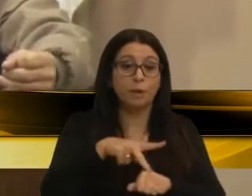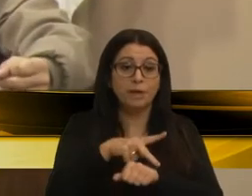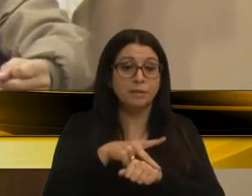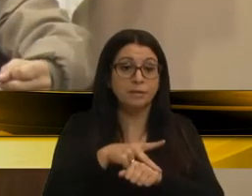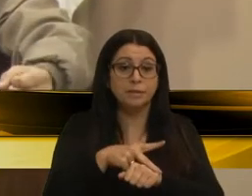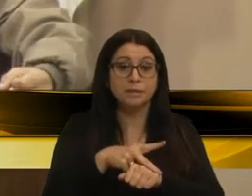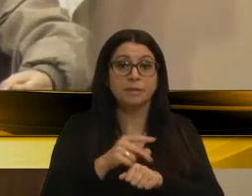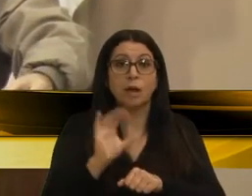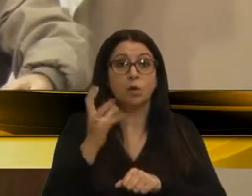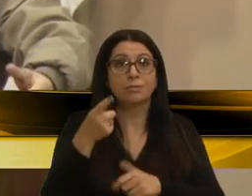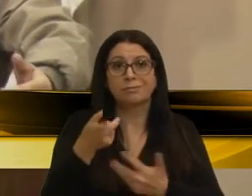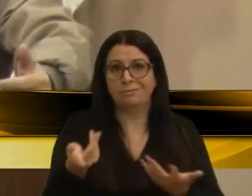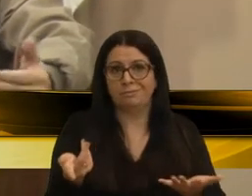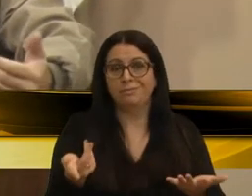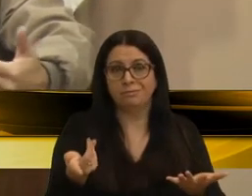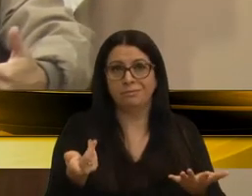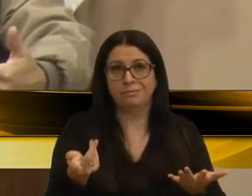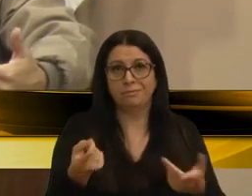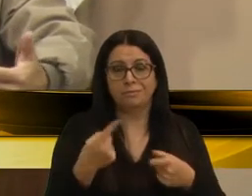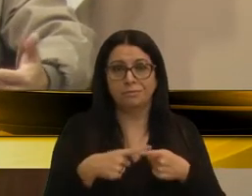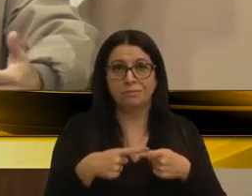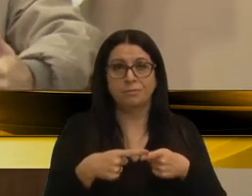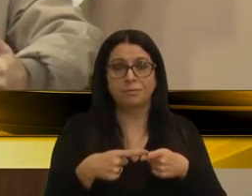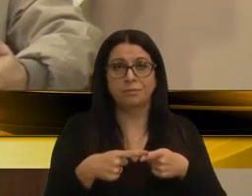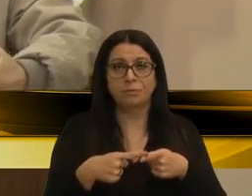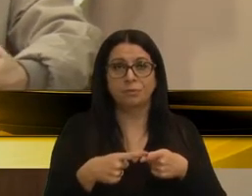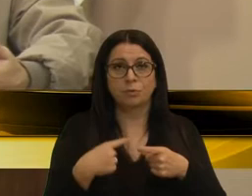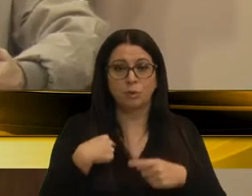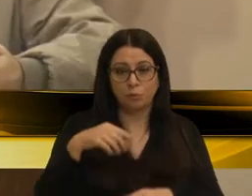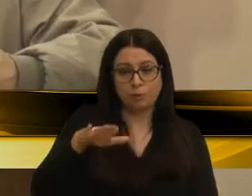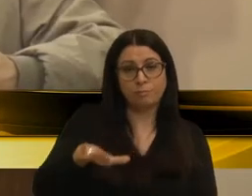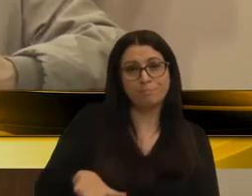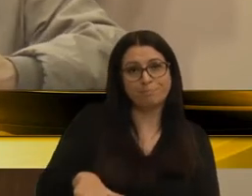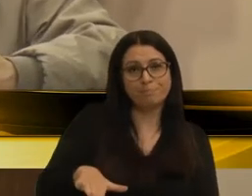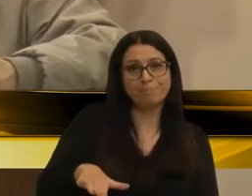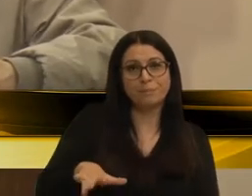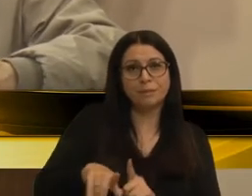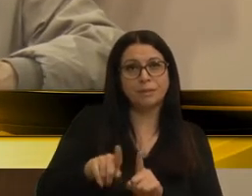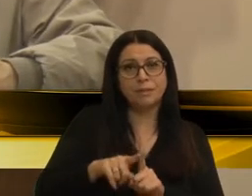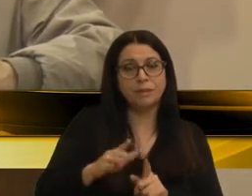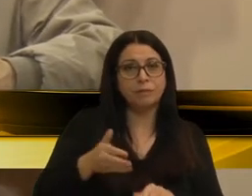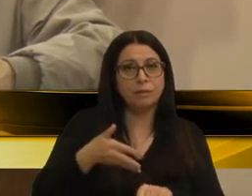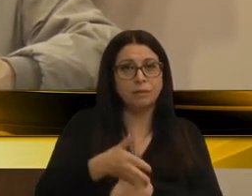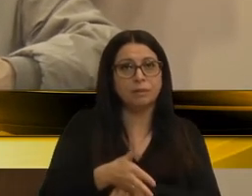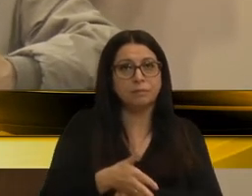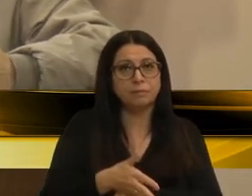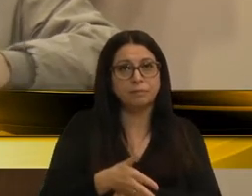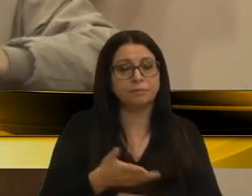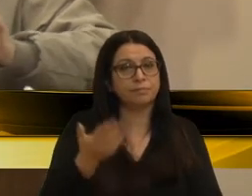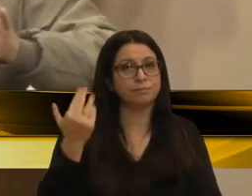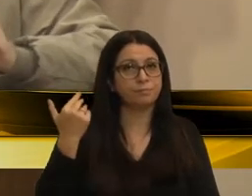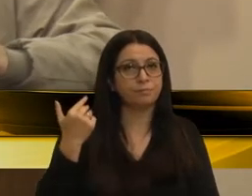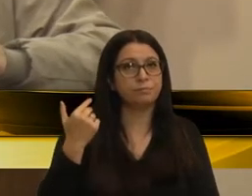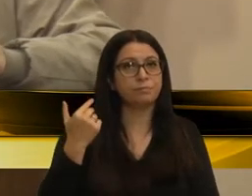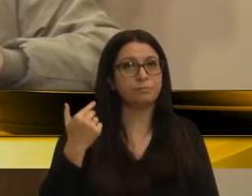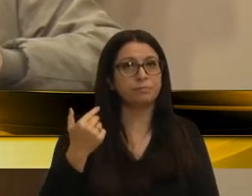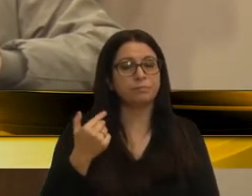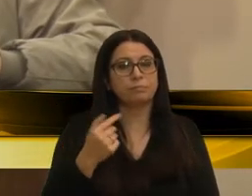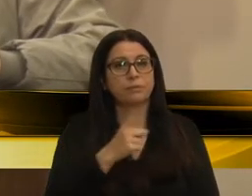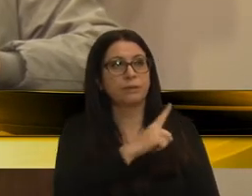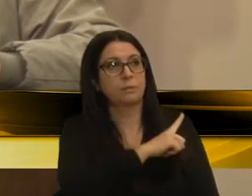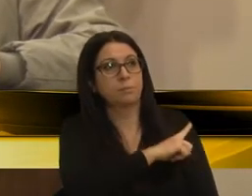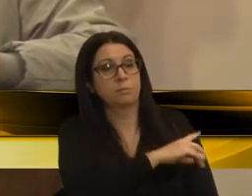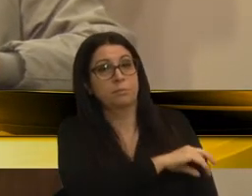vivendo. Porque quando eu era pequeno, vereador Périco, eu estava ingressando lá no ensino